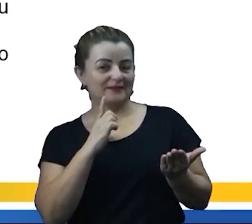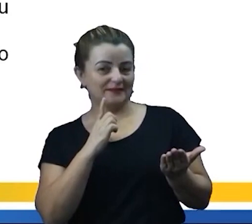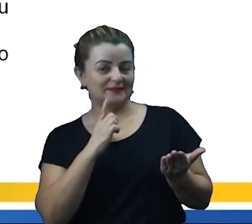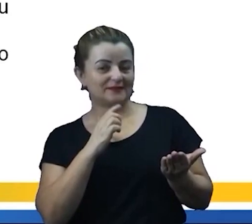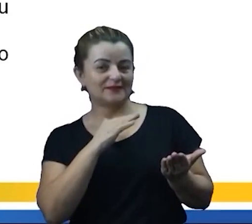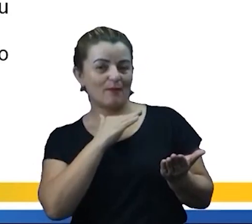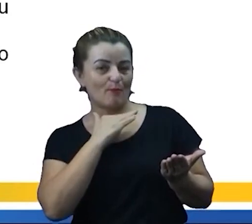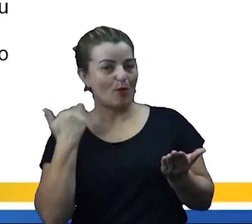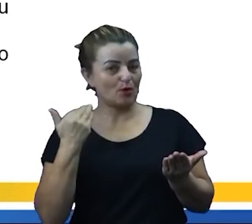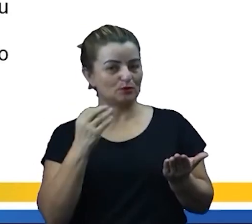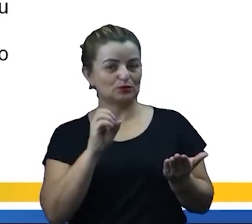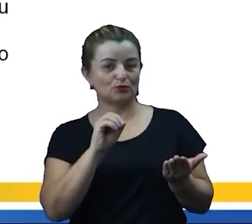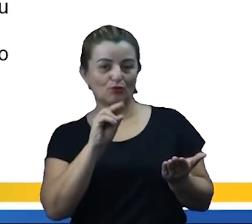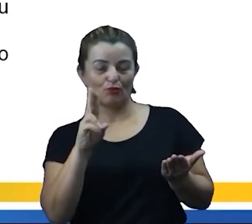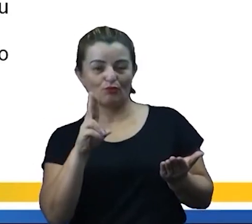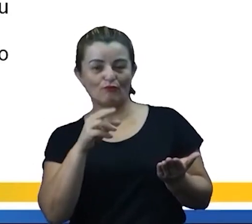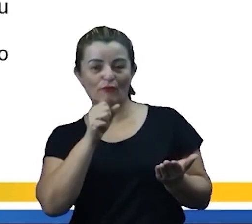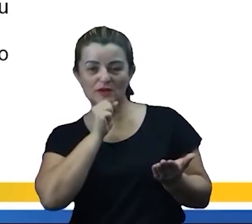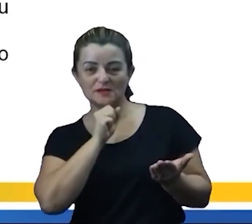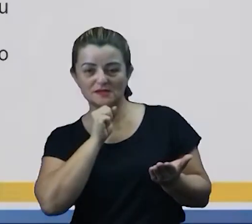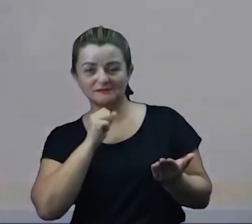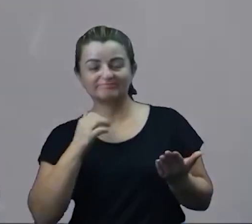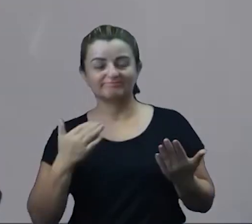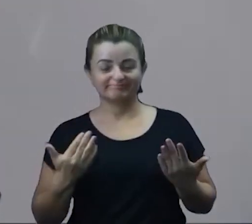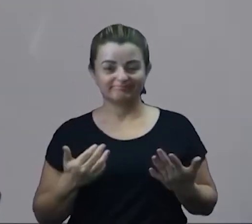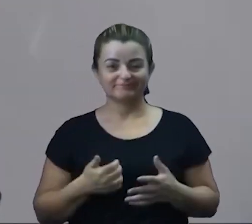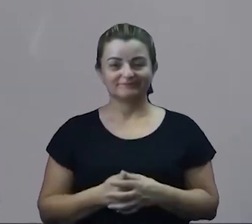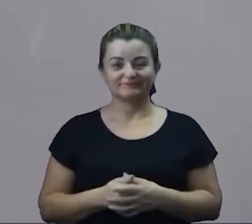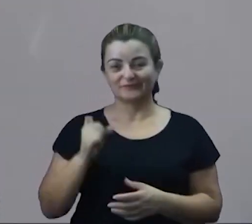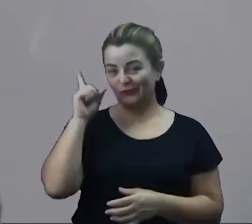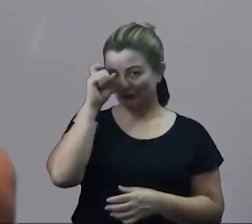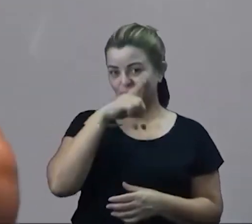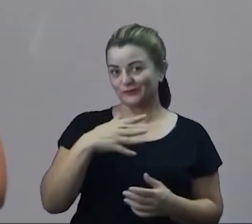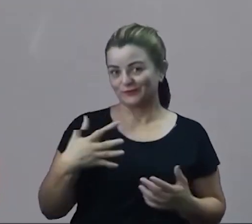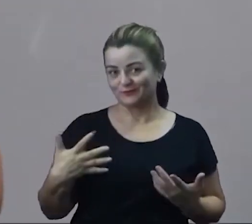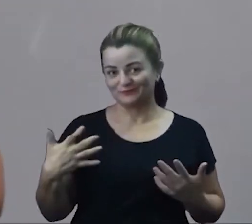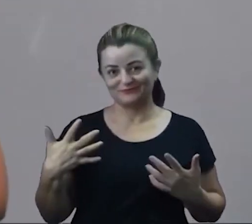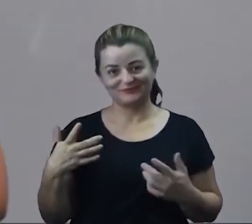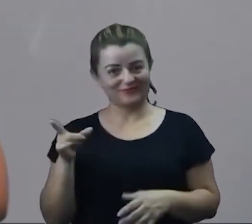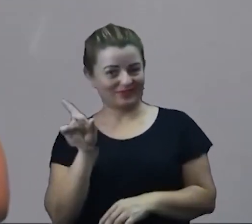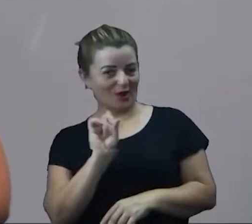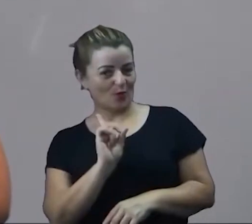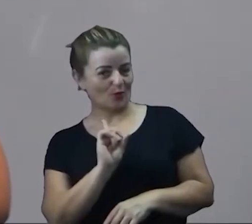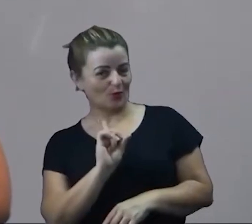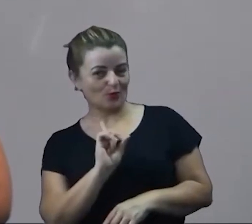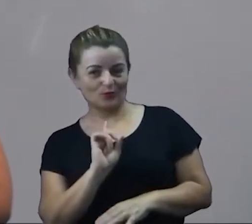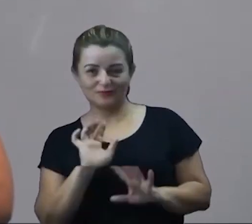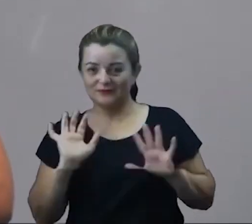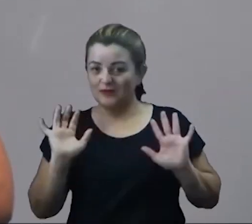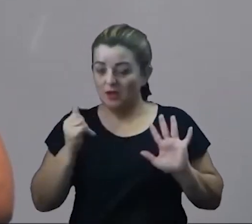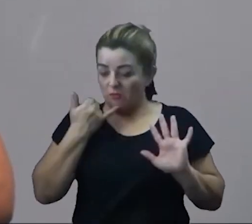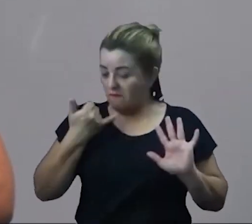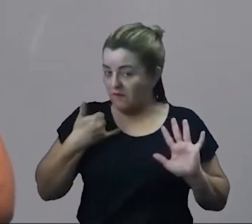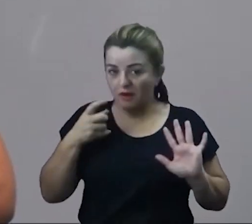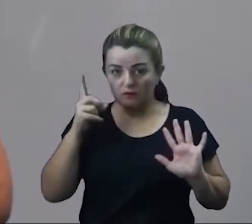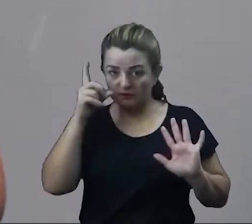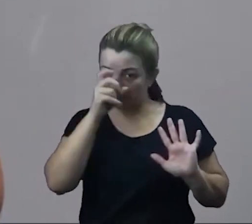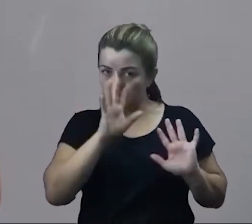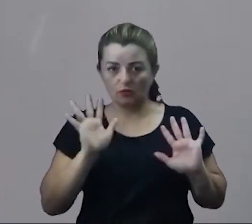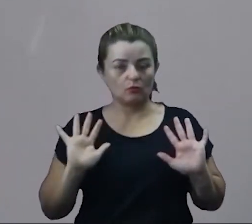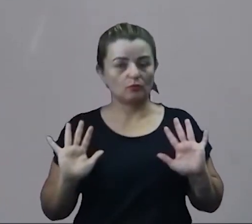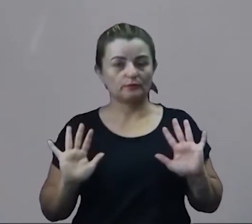ou da velhice, né? Ô, gente, mas foi difícil? Não venha dizer que foi